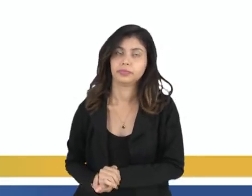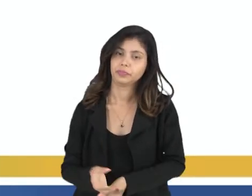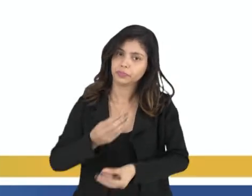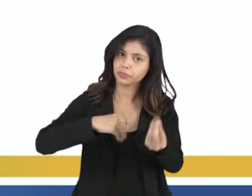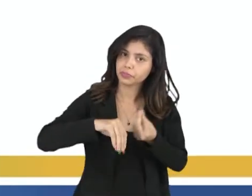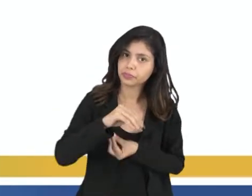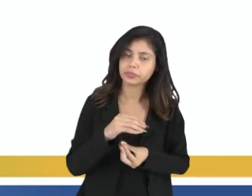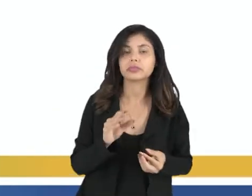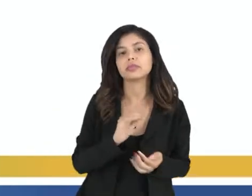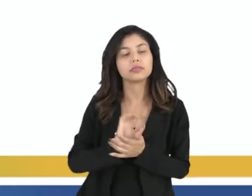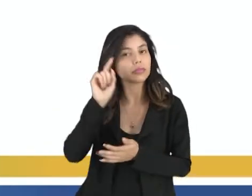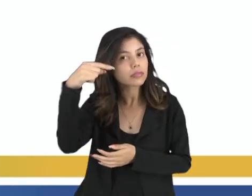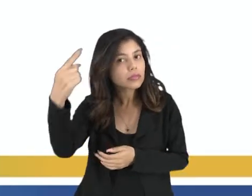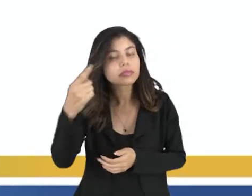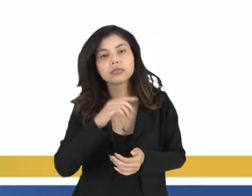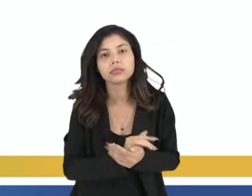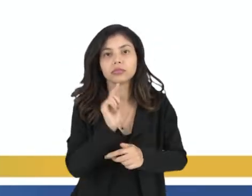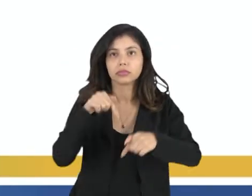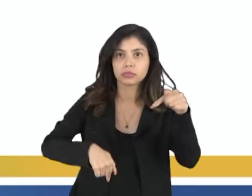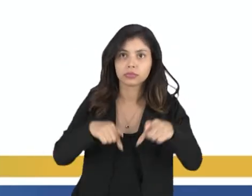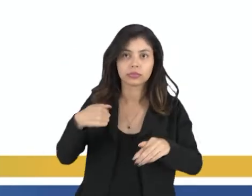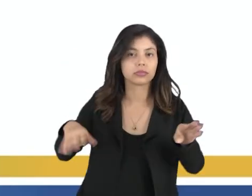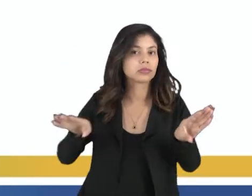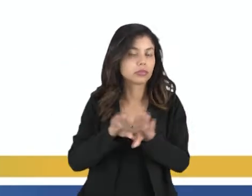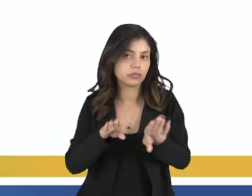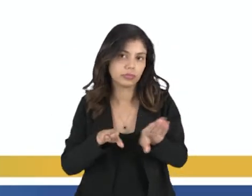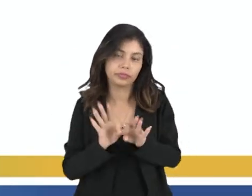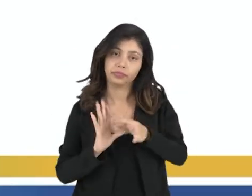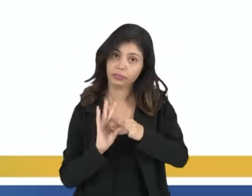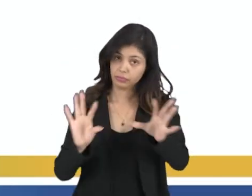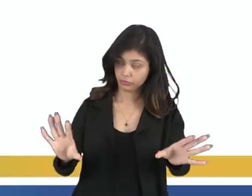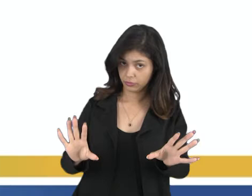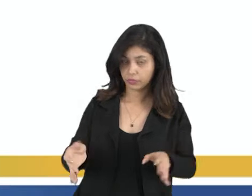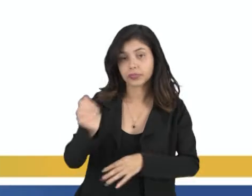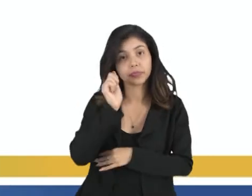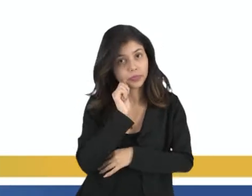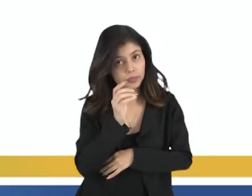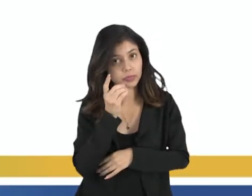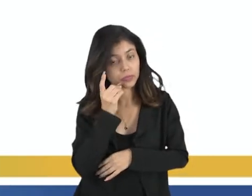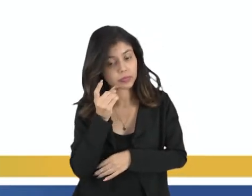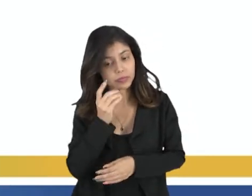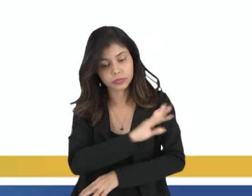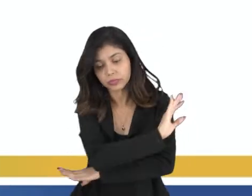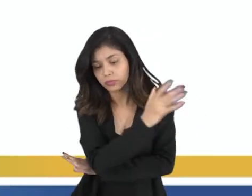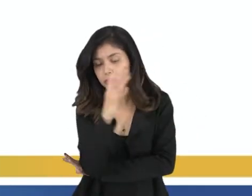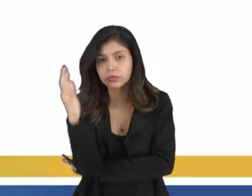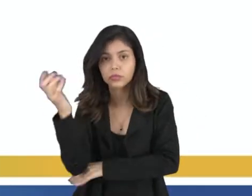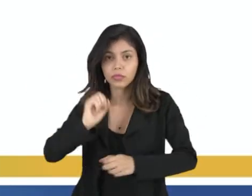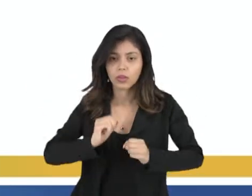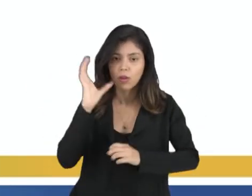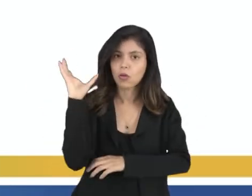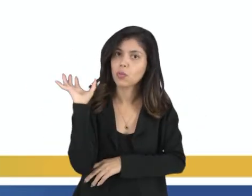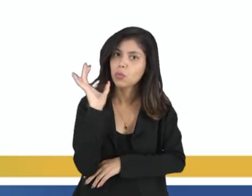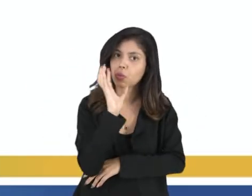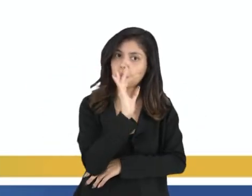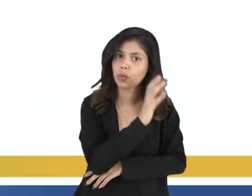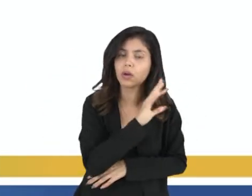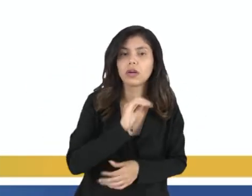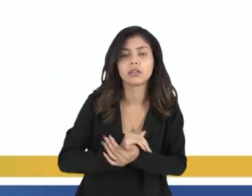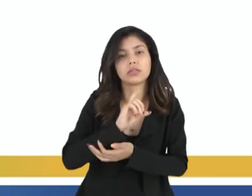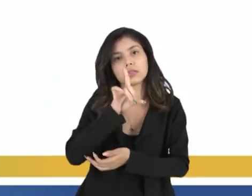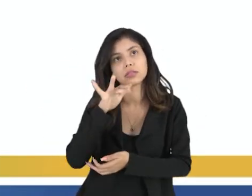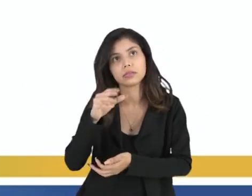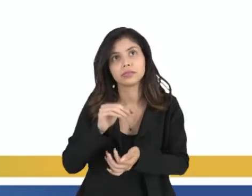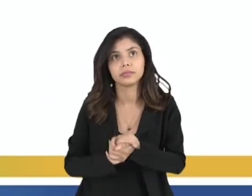combustão? São aquelas reações químicas que liberam calor para o meio ambiente. Elas são classificadas como